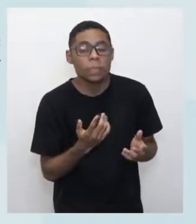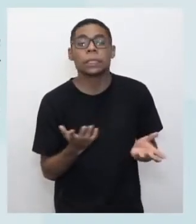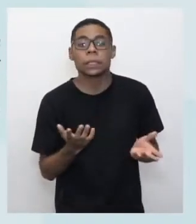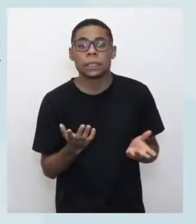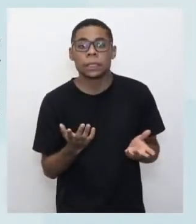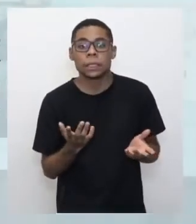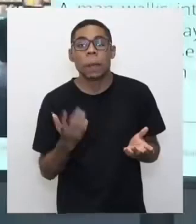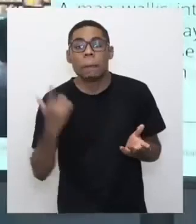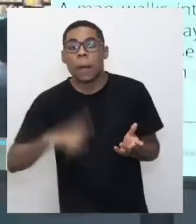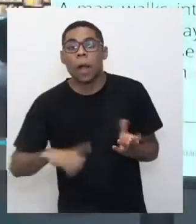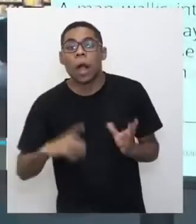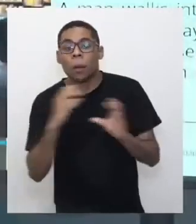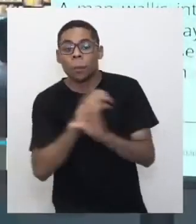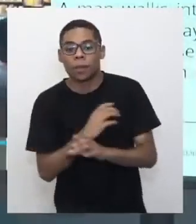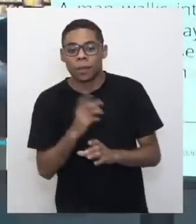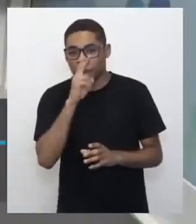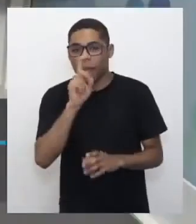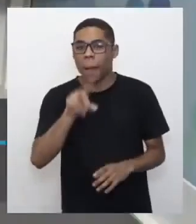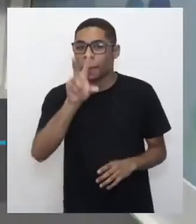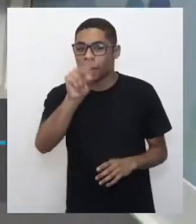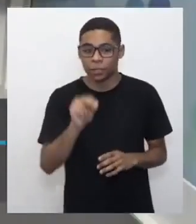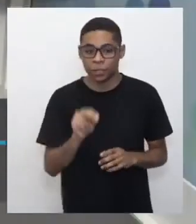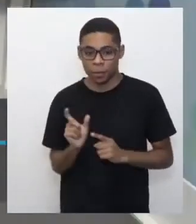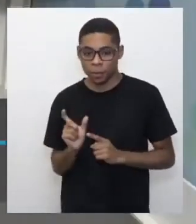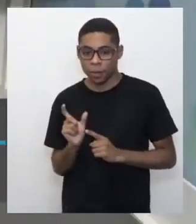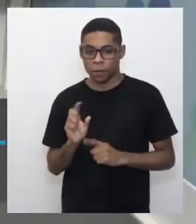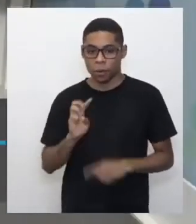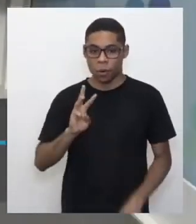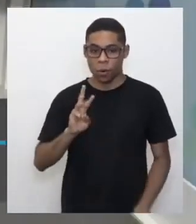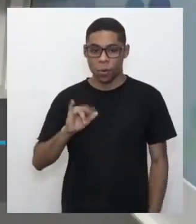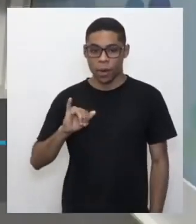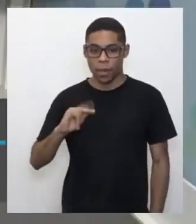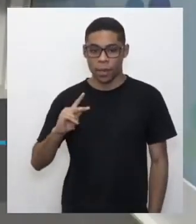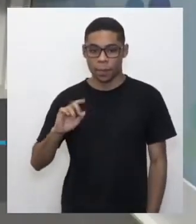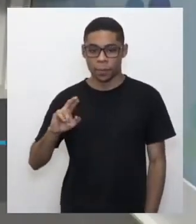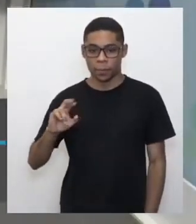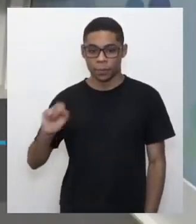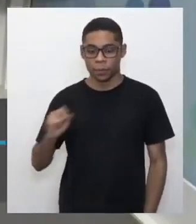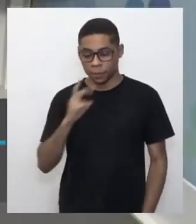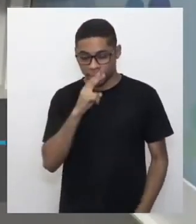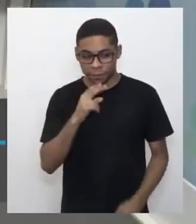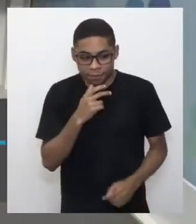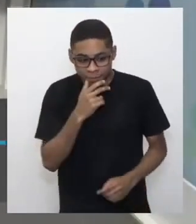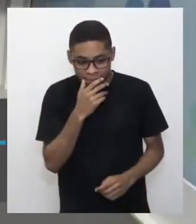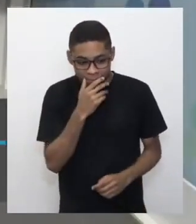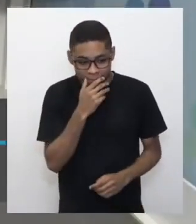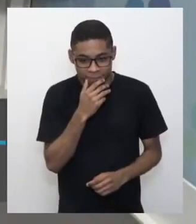A pegadinha aqui, né, Ed, está nessa palavra whispers, nessa palavra sussurra.